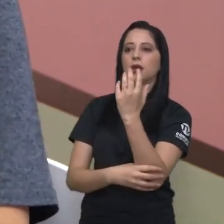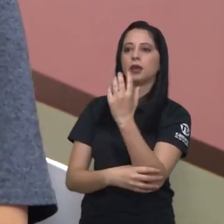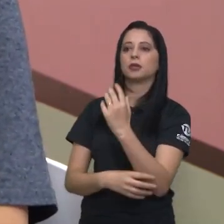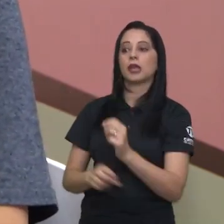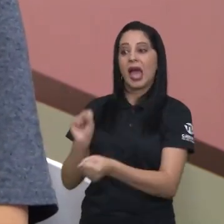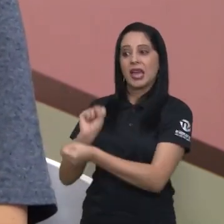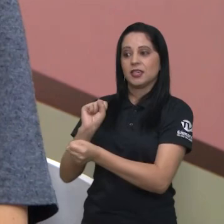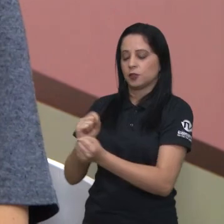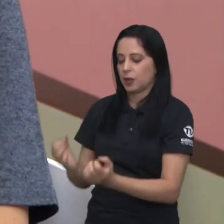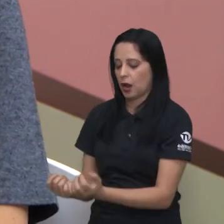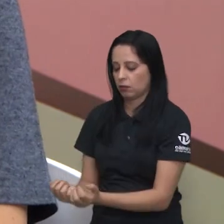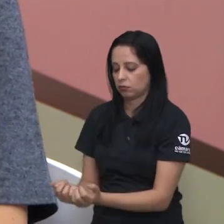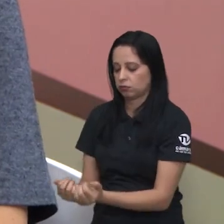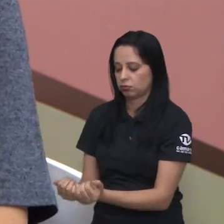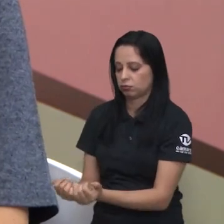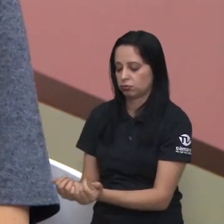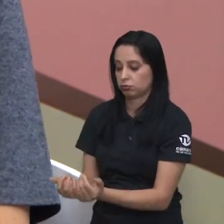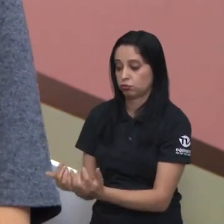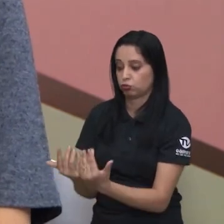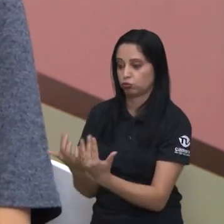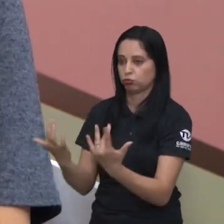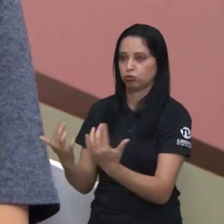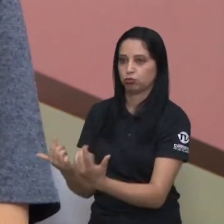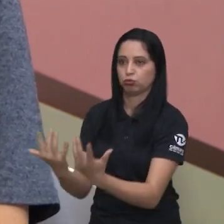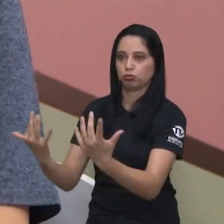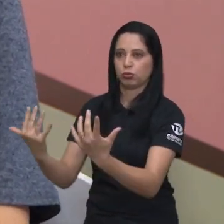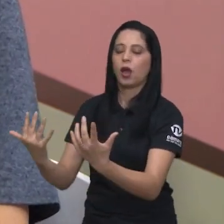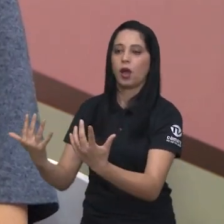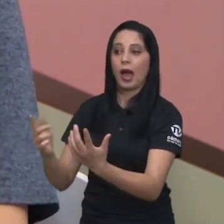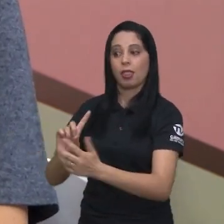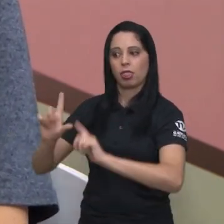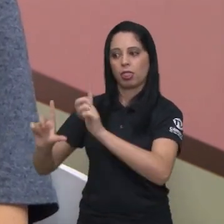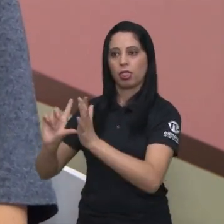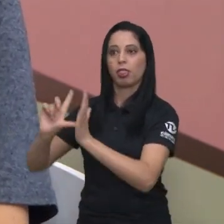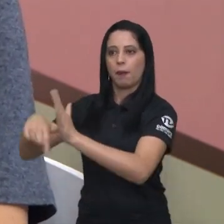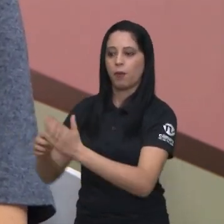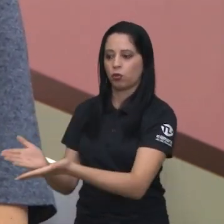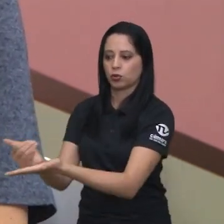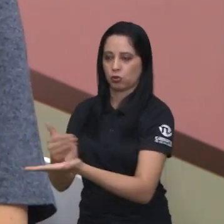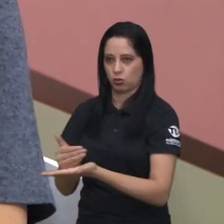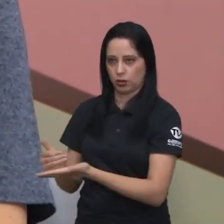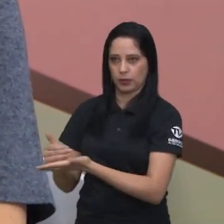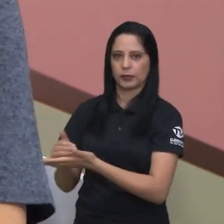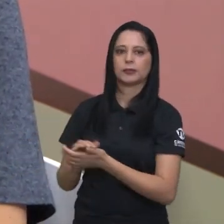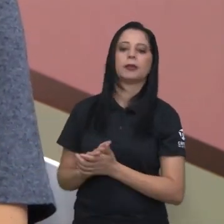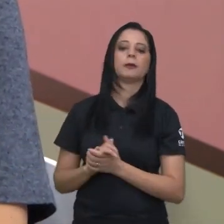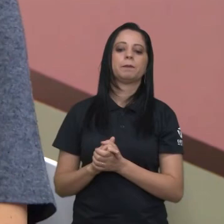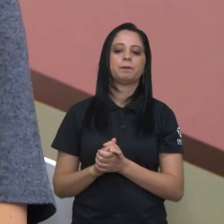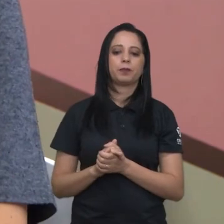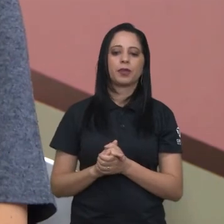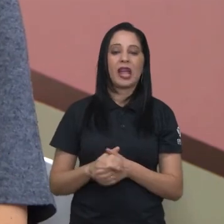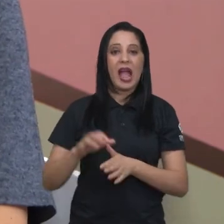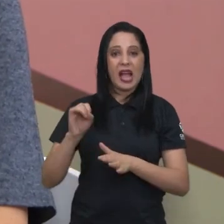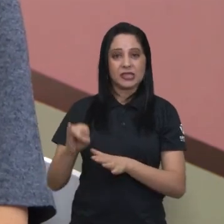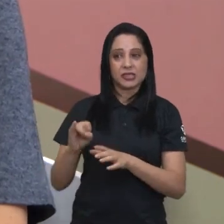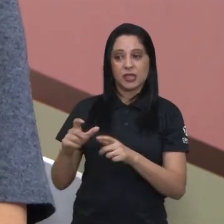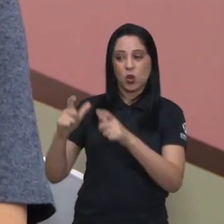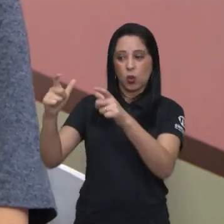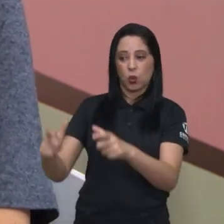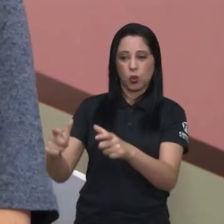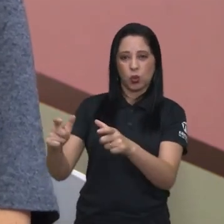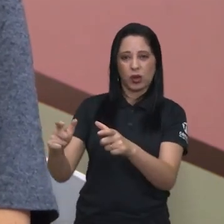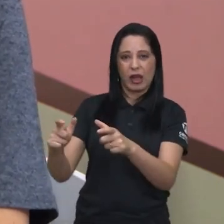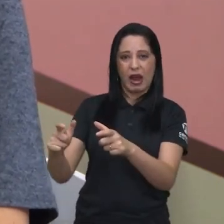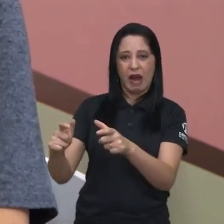pode procurar, se for um espaço público, talvez entrar em contato com o 56, né, da prefeitura e verificar se naquele local é